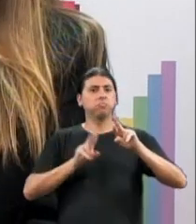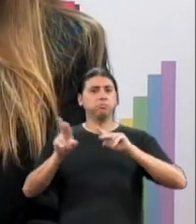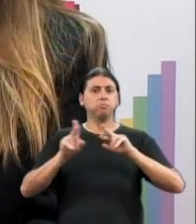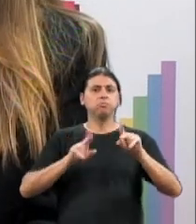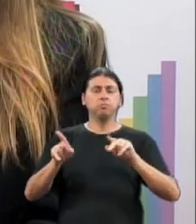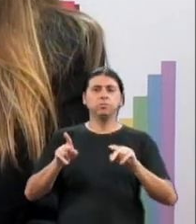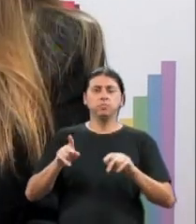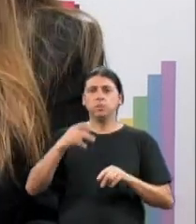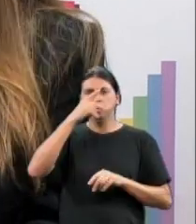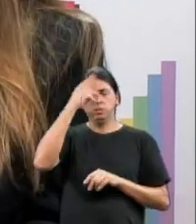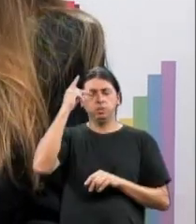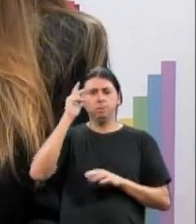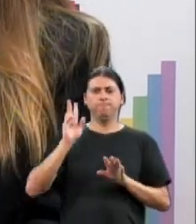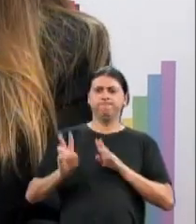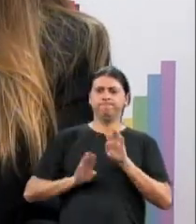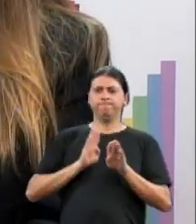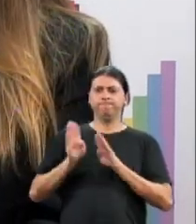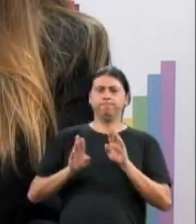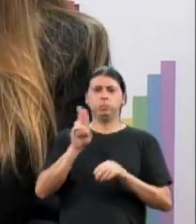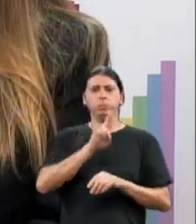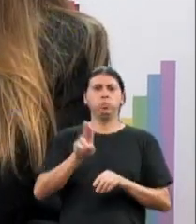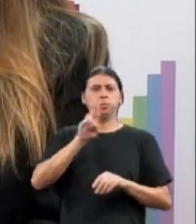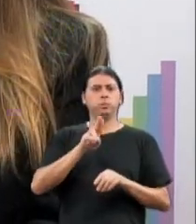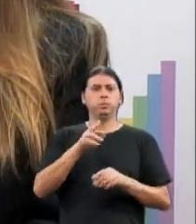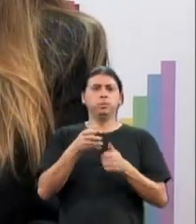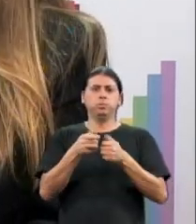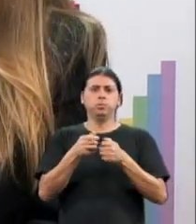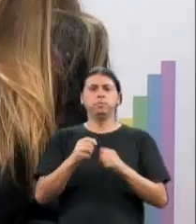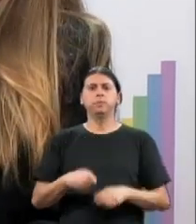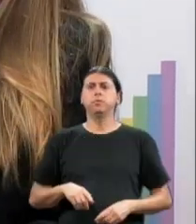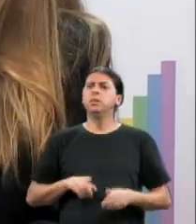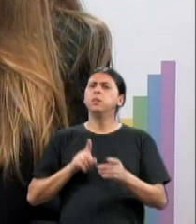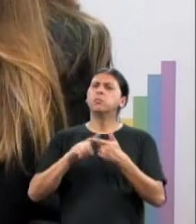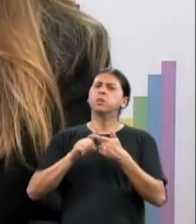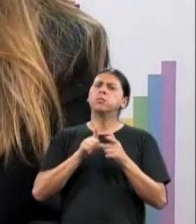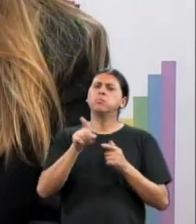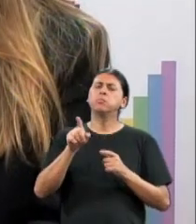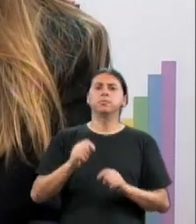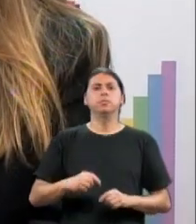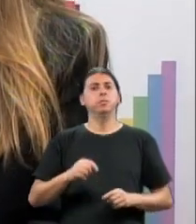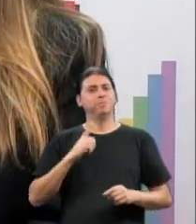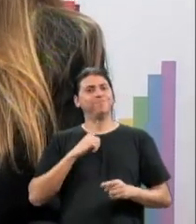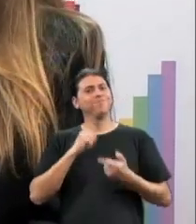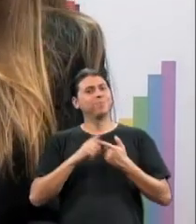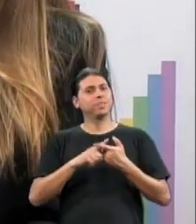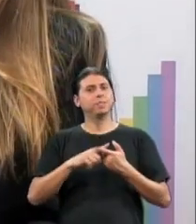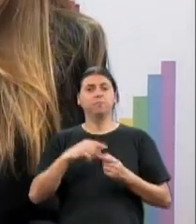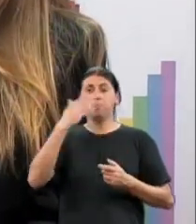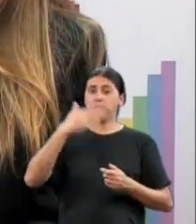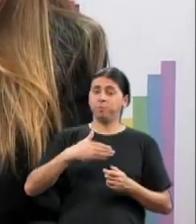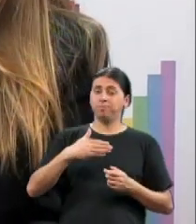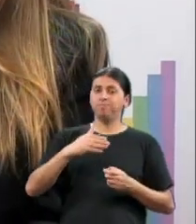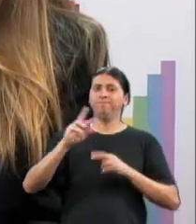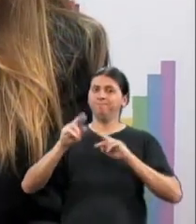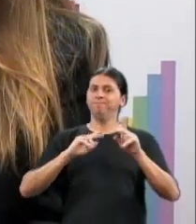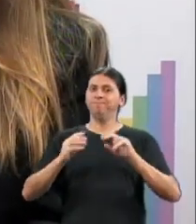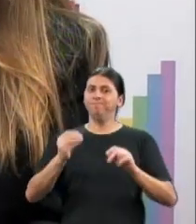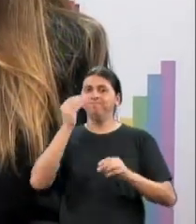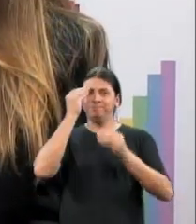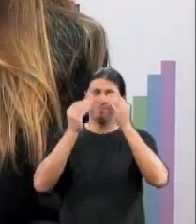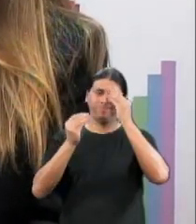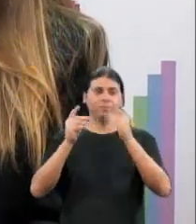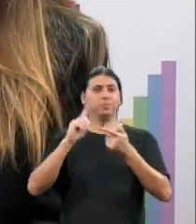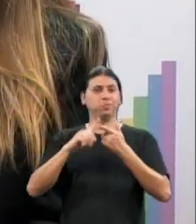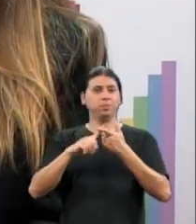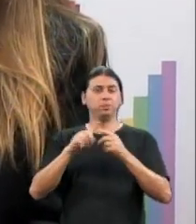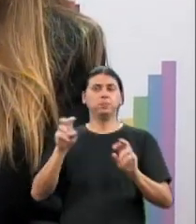pessoas receosas com o uso desse dispositivo. Por quê? Por vários fatores. Entre eles que, quando esse